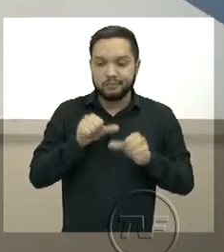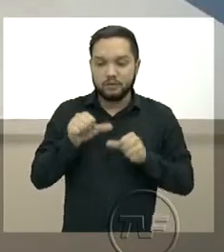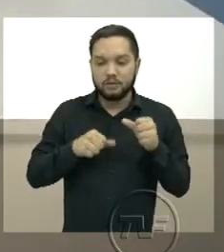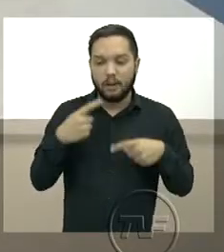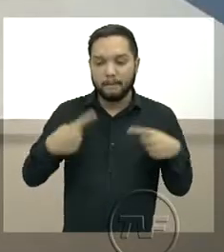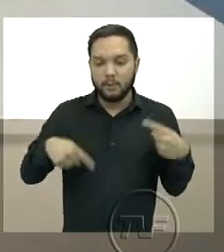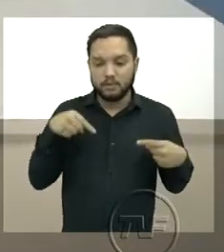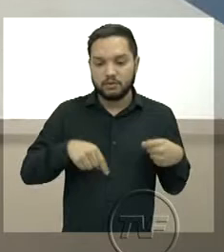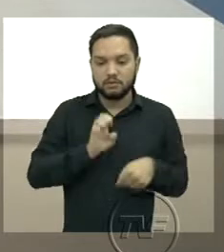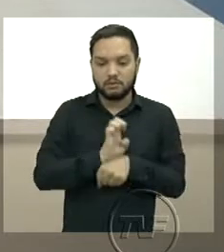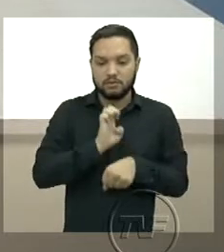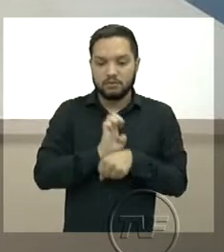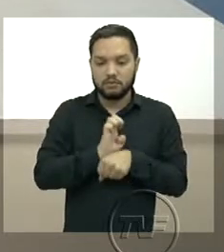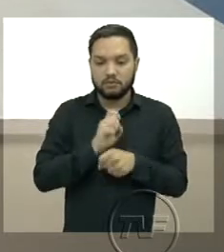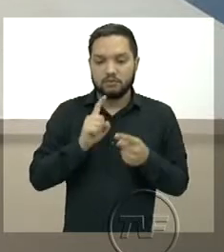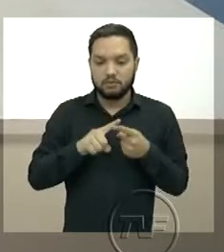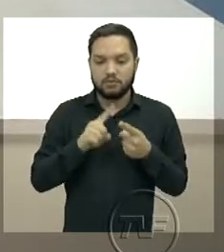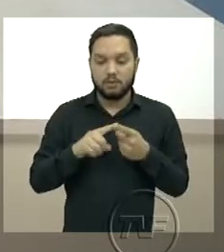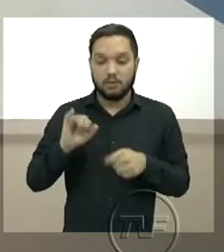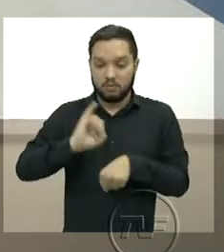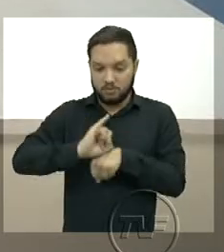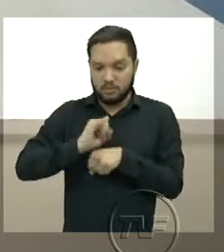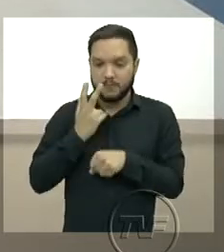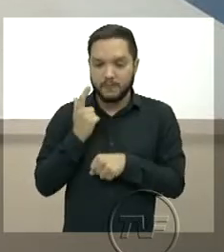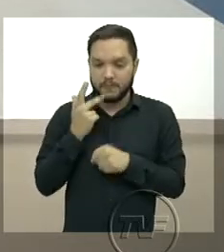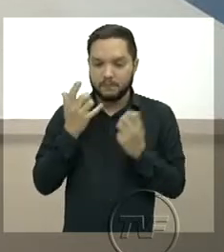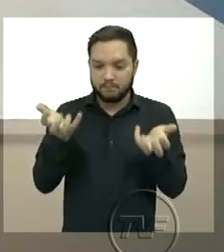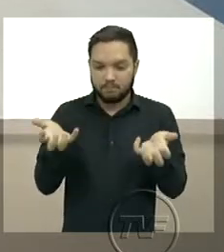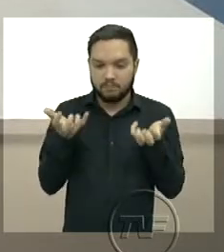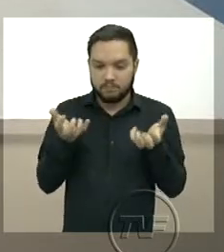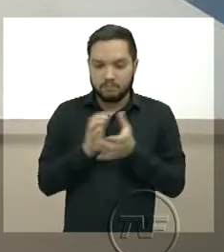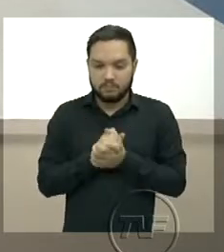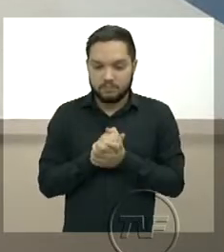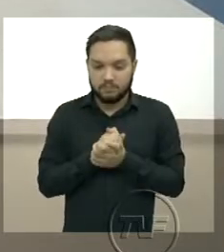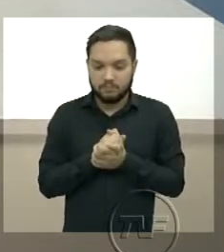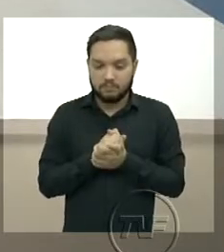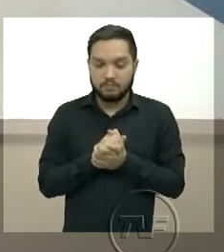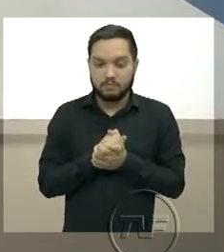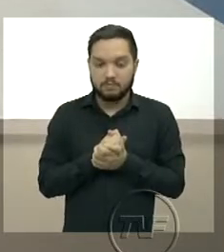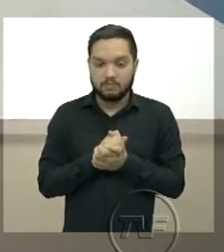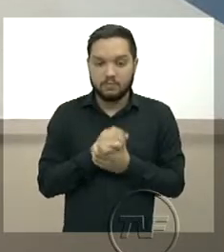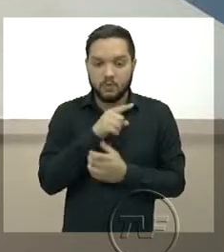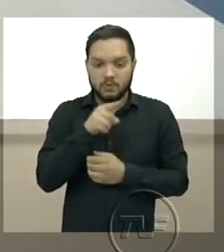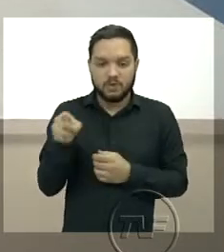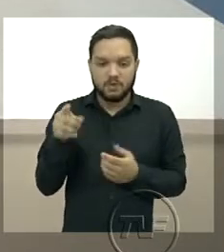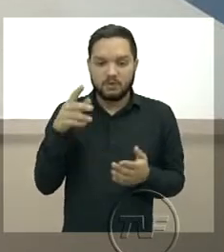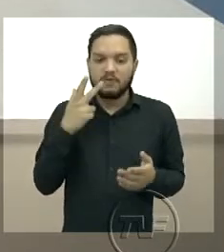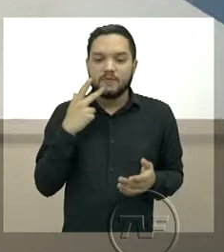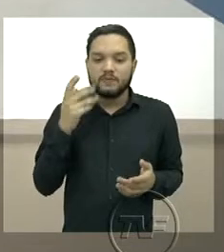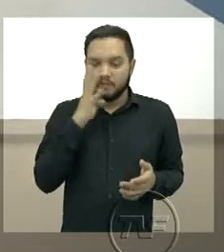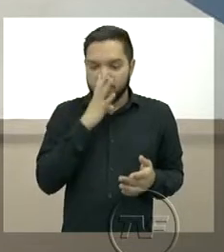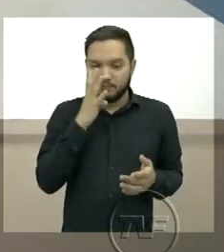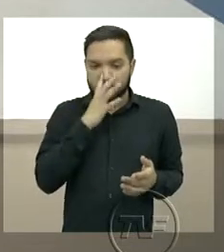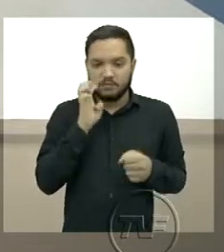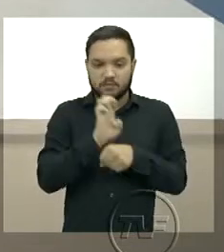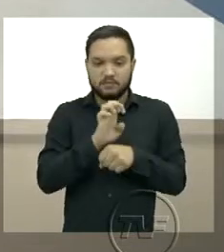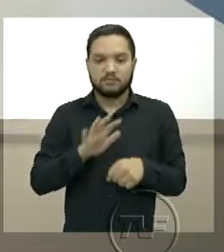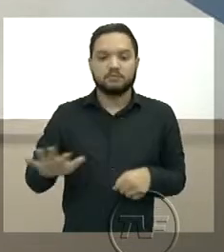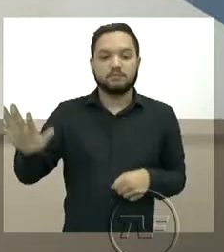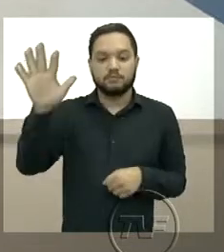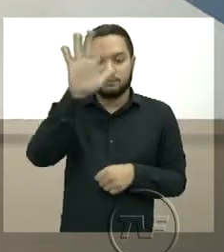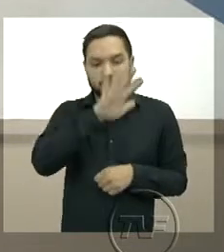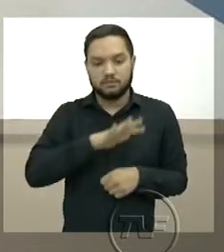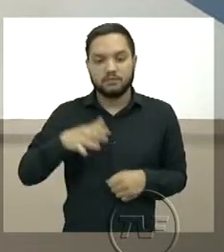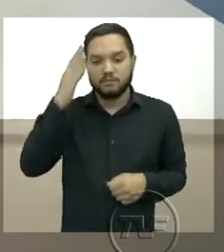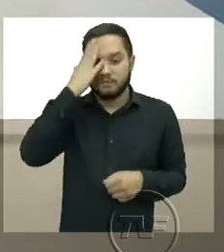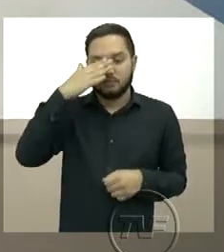nosso estado e no nosso município. Para o telespectador e a telespectadora de Fortaleza e de todo o estado do Ceará compreender